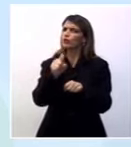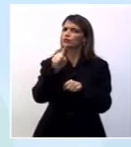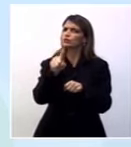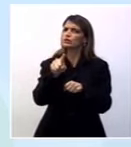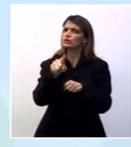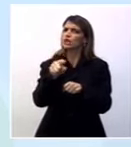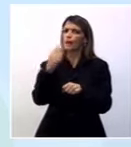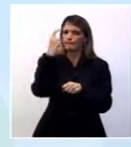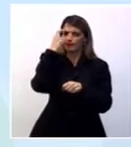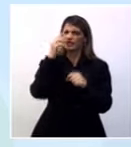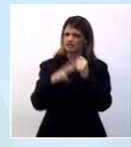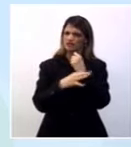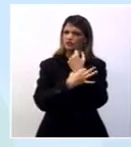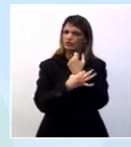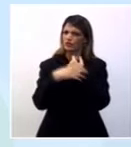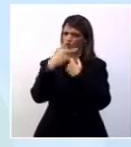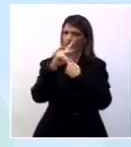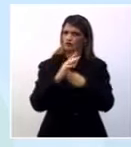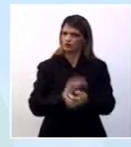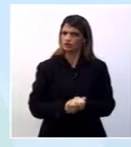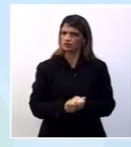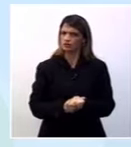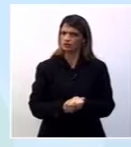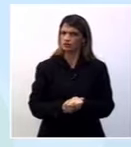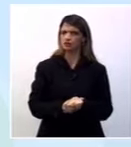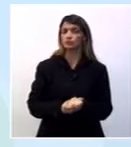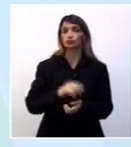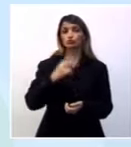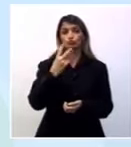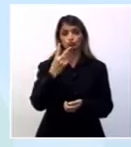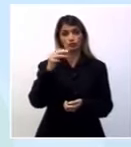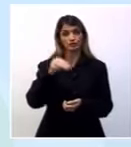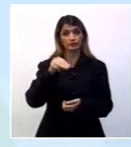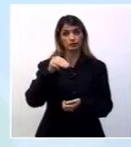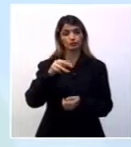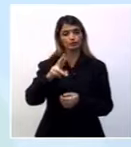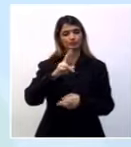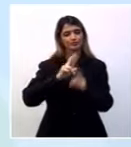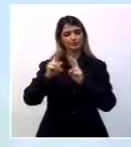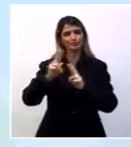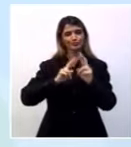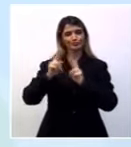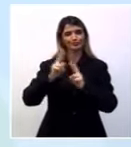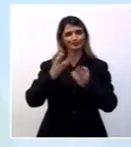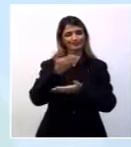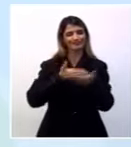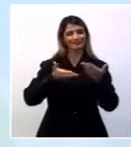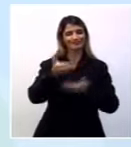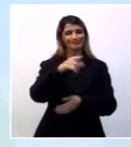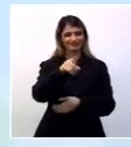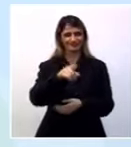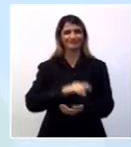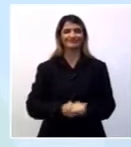segura? 2 minutos para vocês aí mandarem as respostas para que a gente possa interagir com